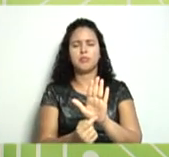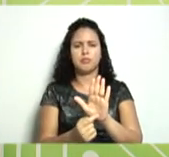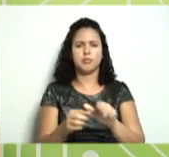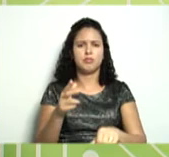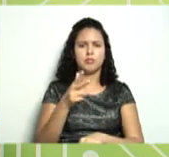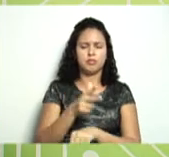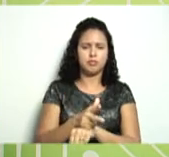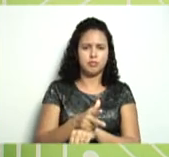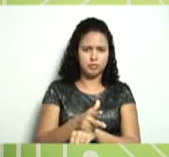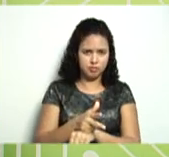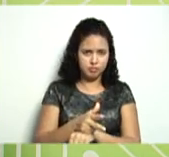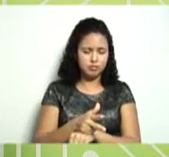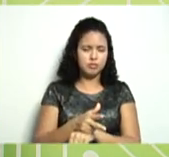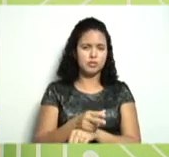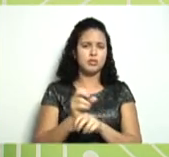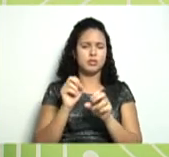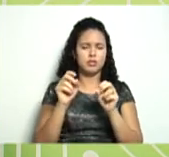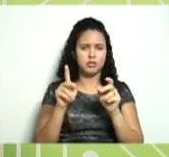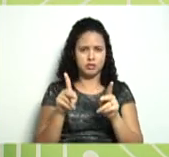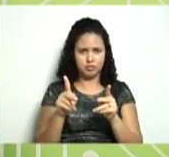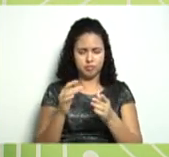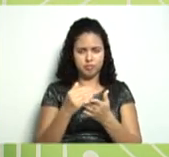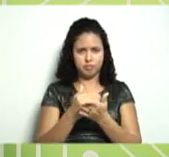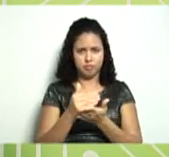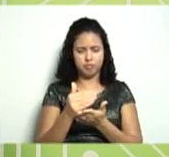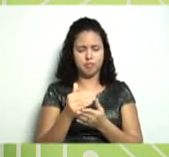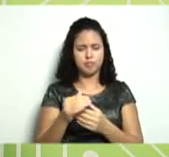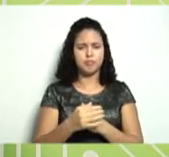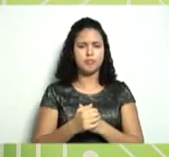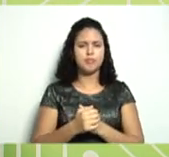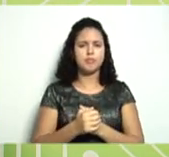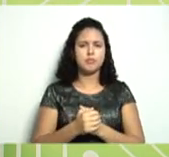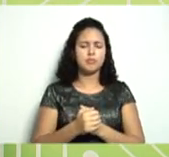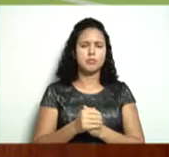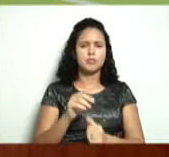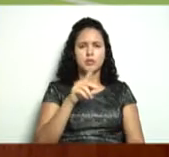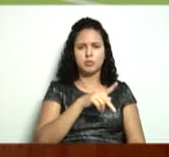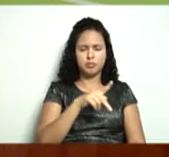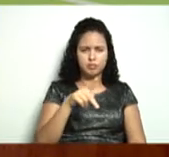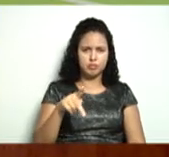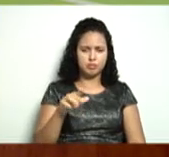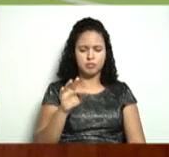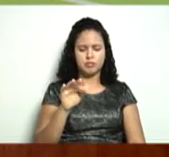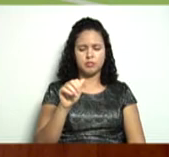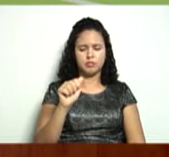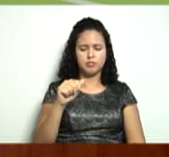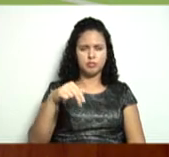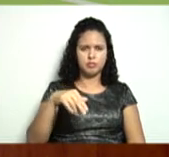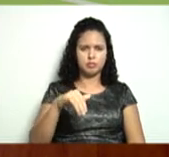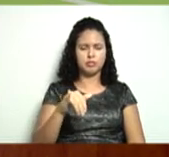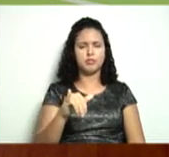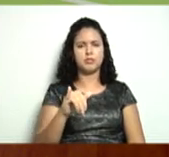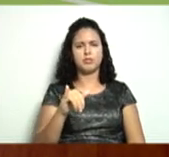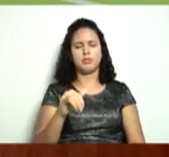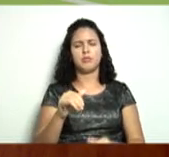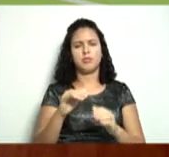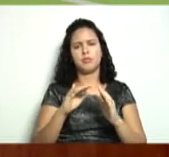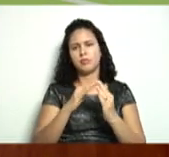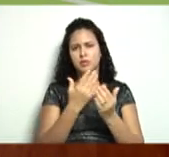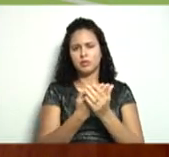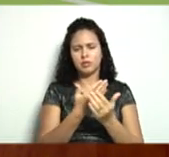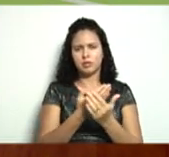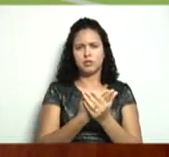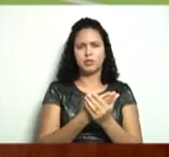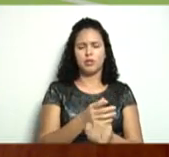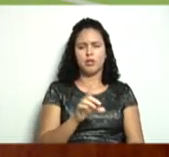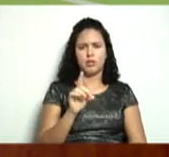que nós assistimos no início da nossa aula. A professora Fanny Félix, do Colégio Dorothy Stein,